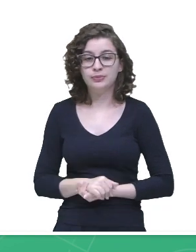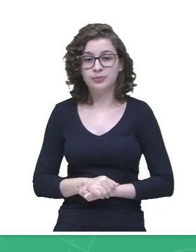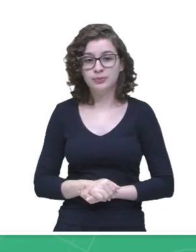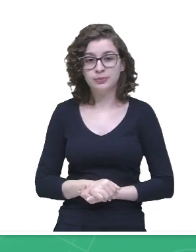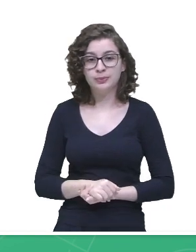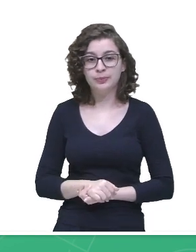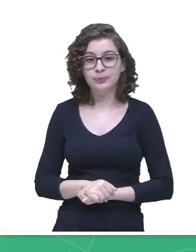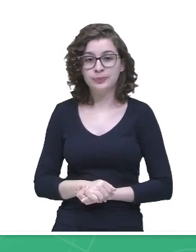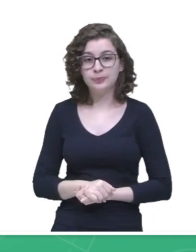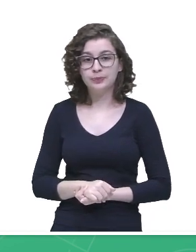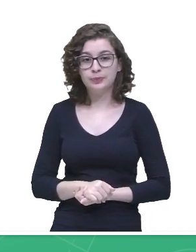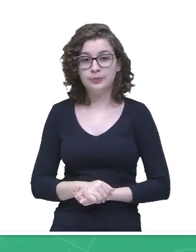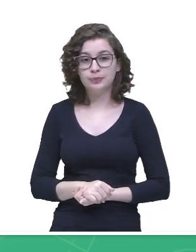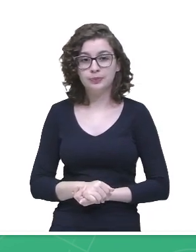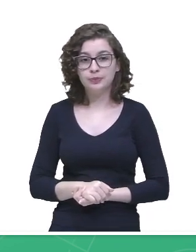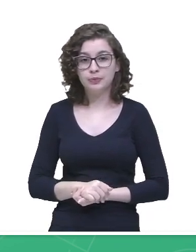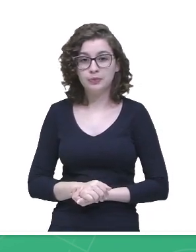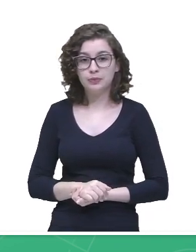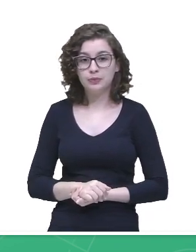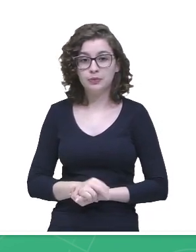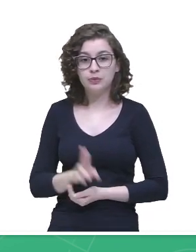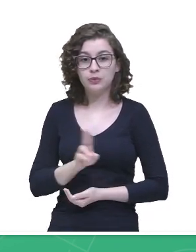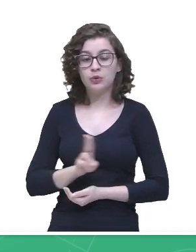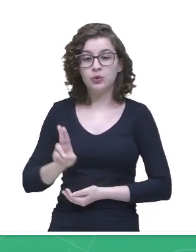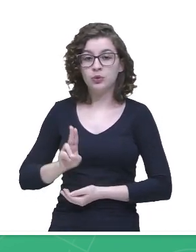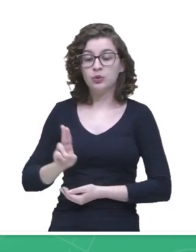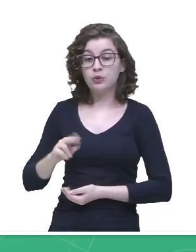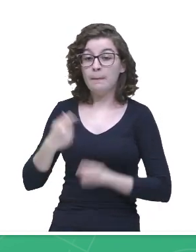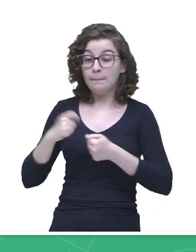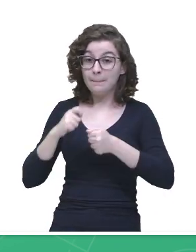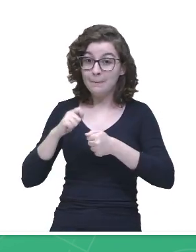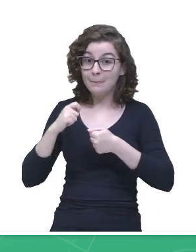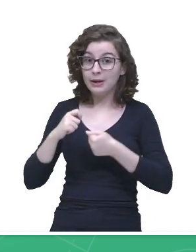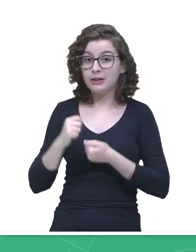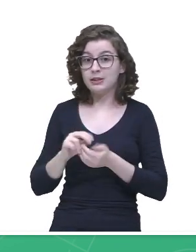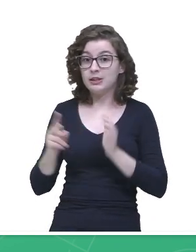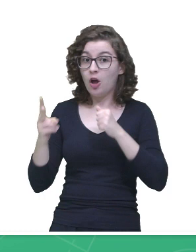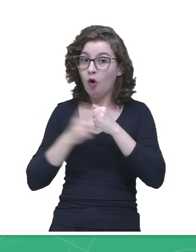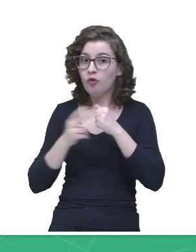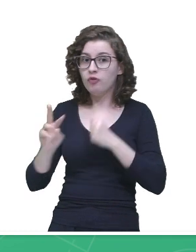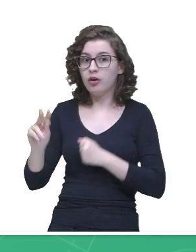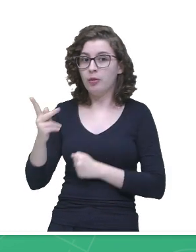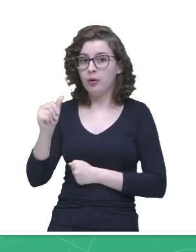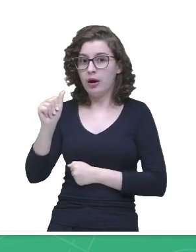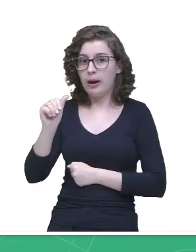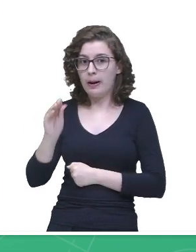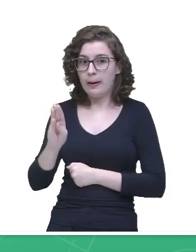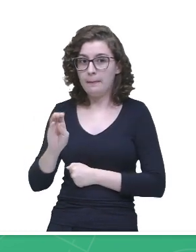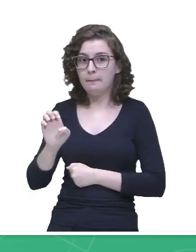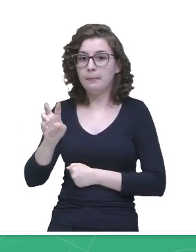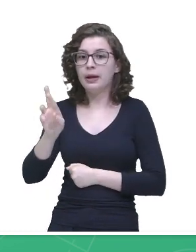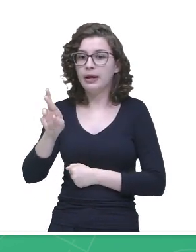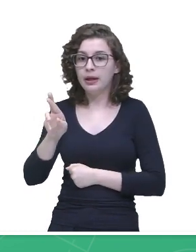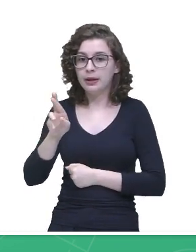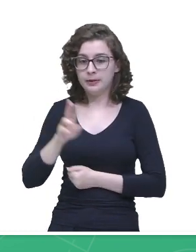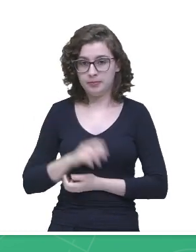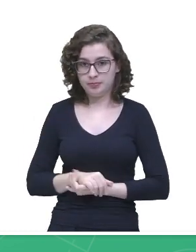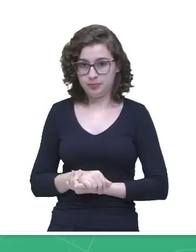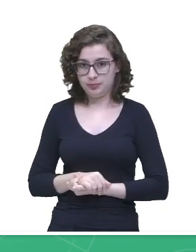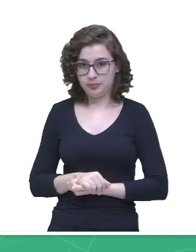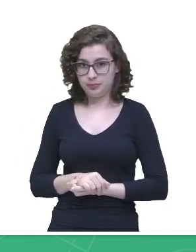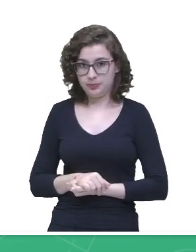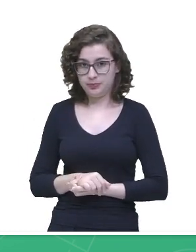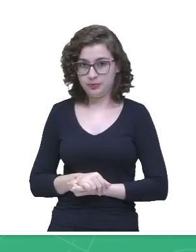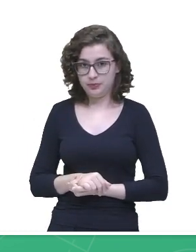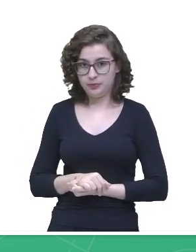tempo composto, o uso é com o verbo haber. No caso do pretérito perfeito